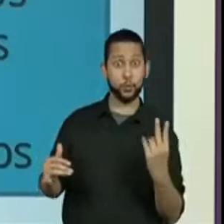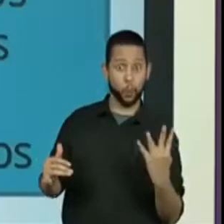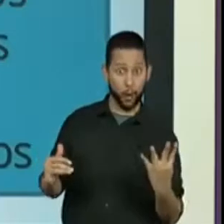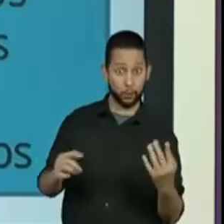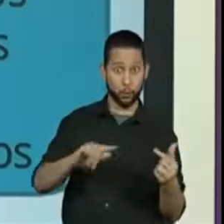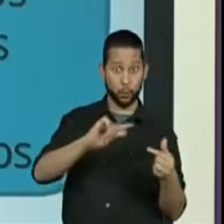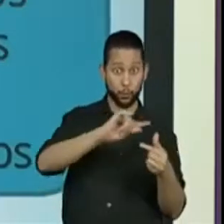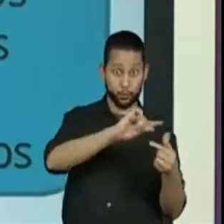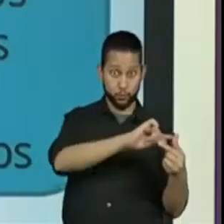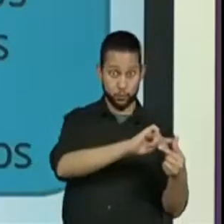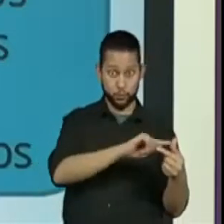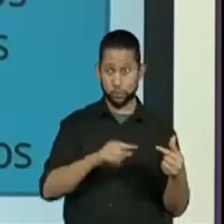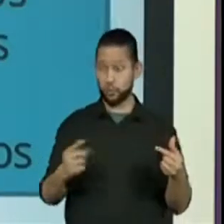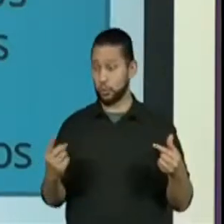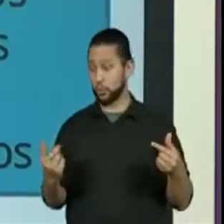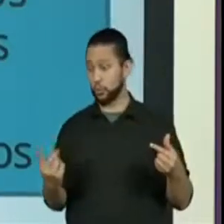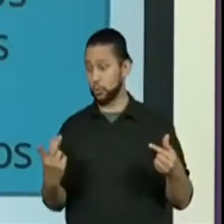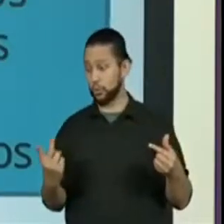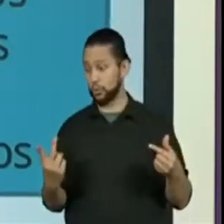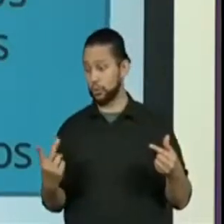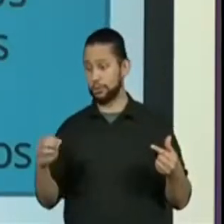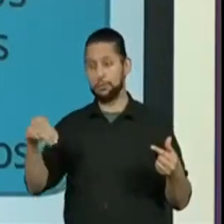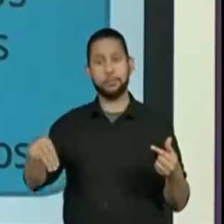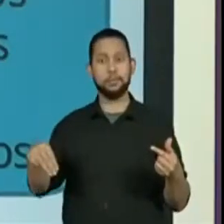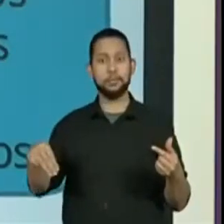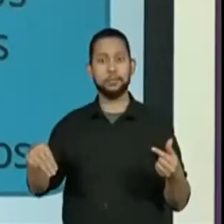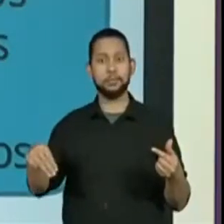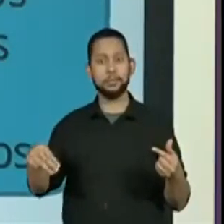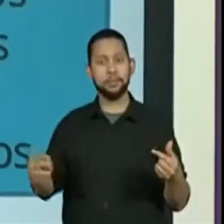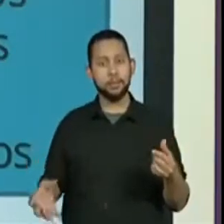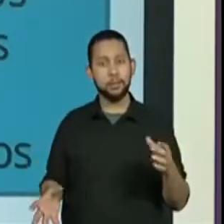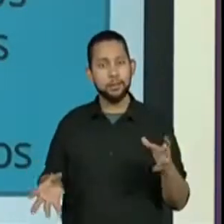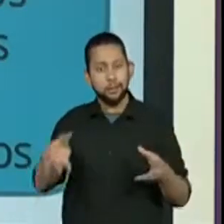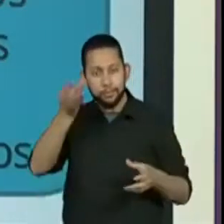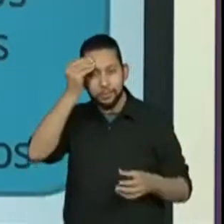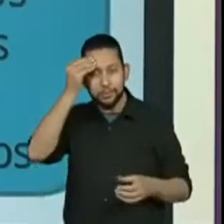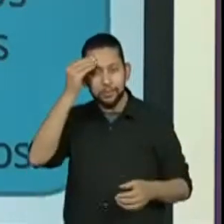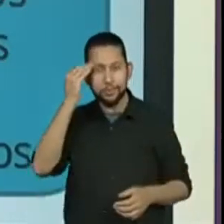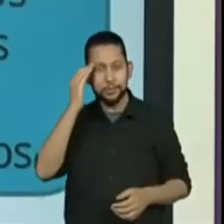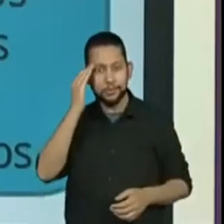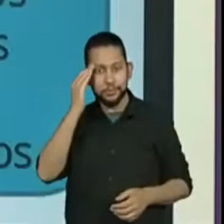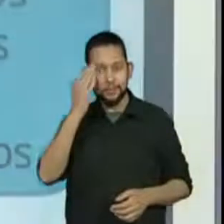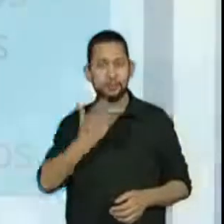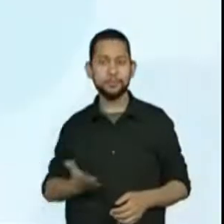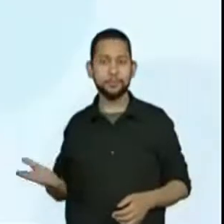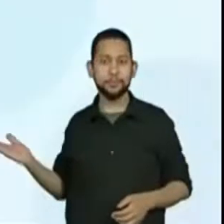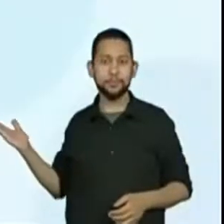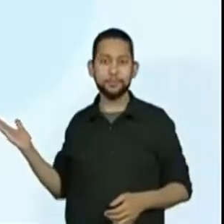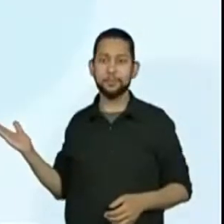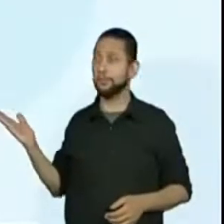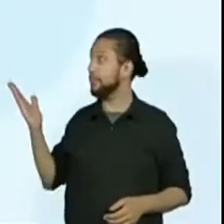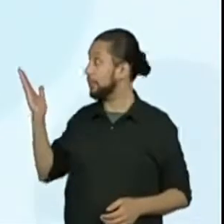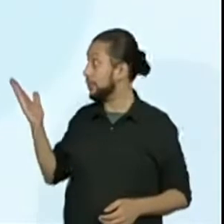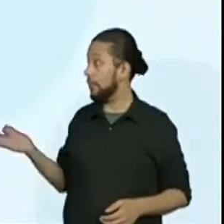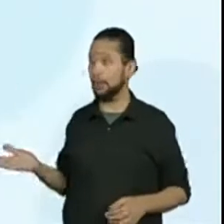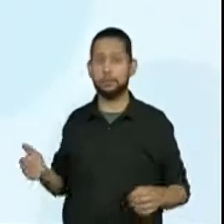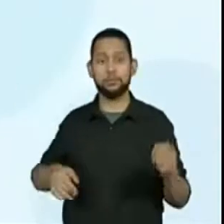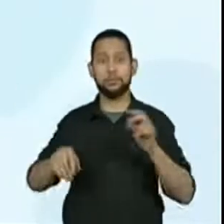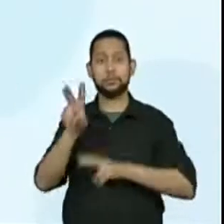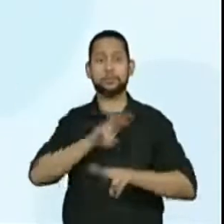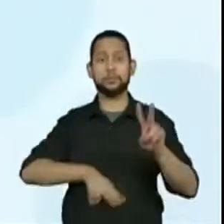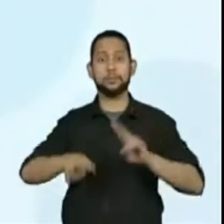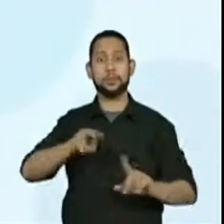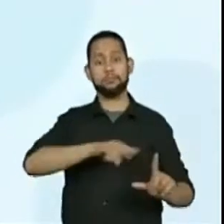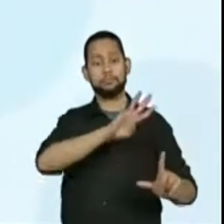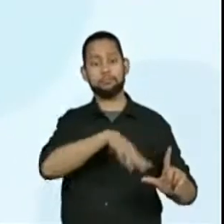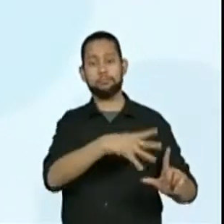corresponder a 12 metros. Olha lá como ficou a nossa representação